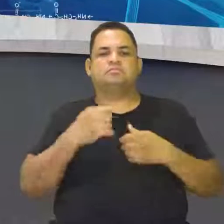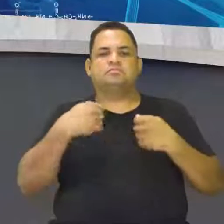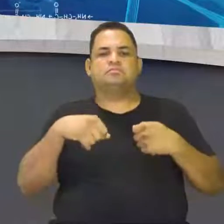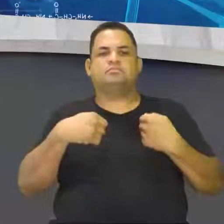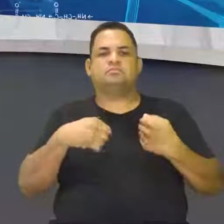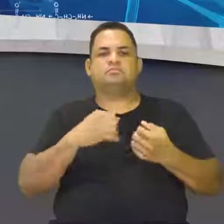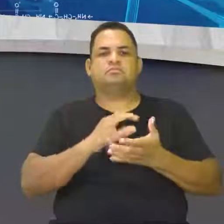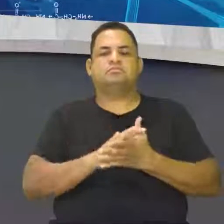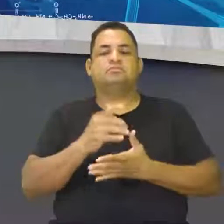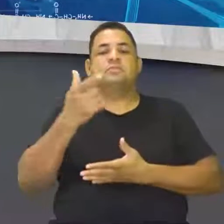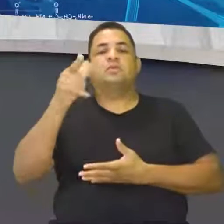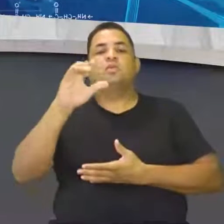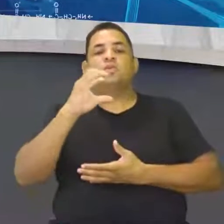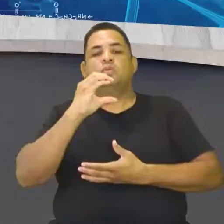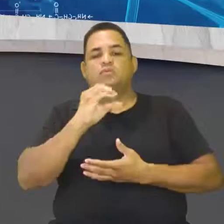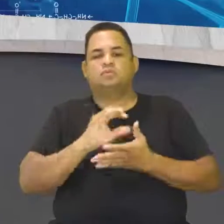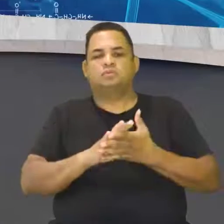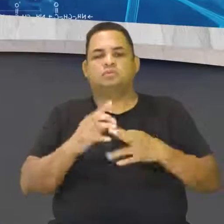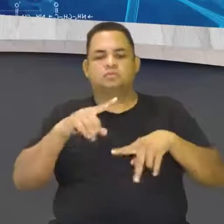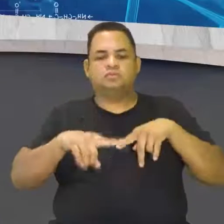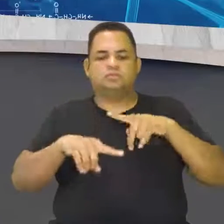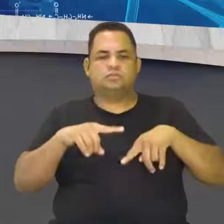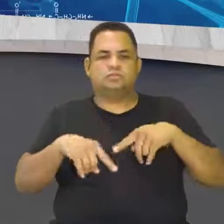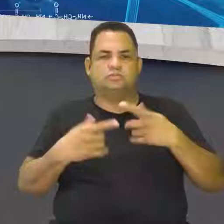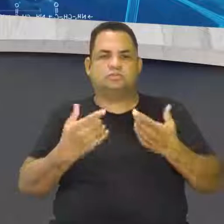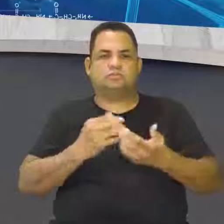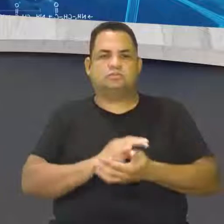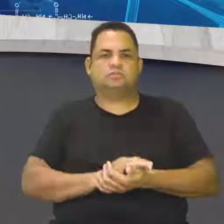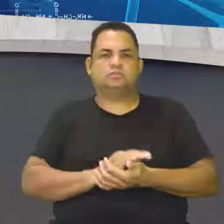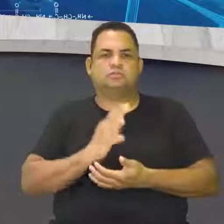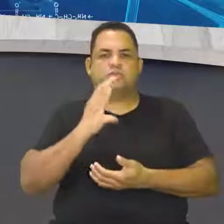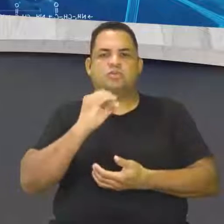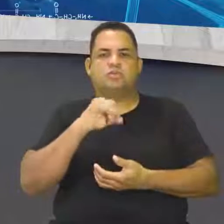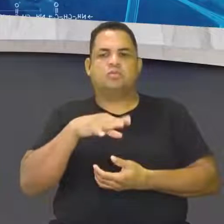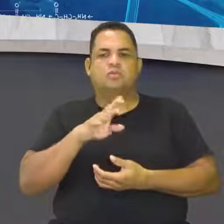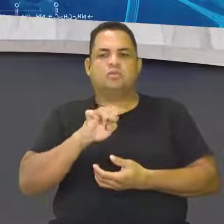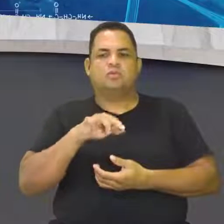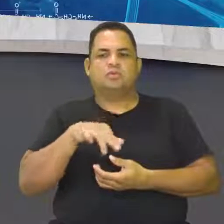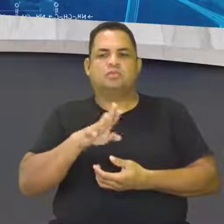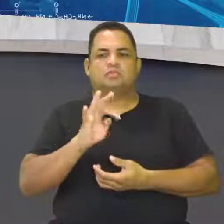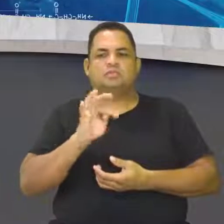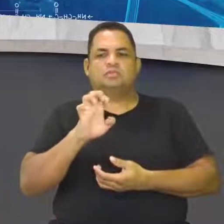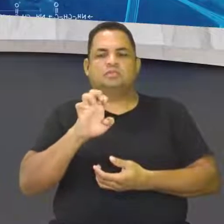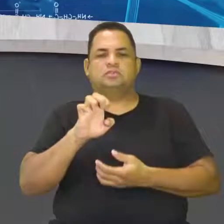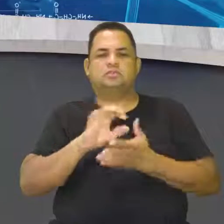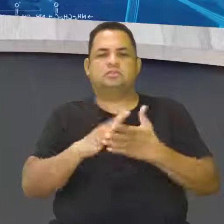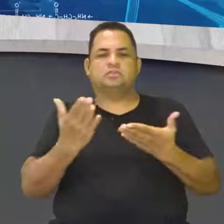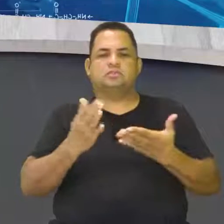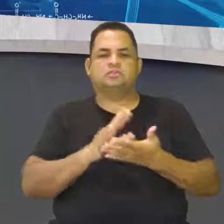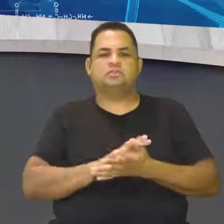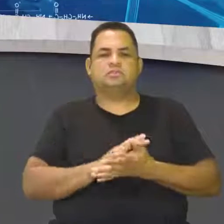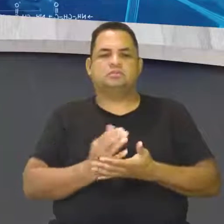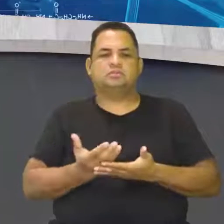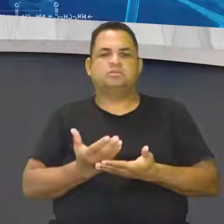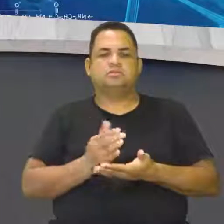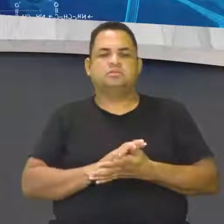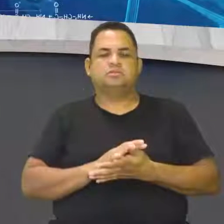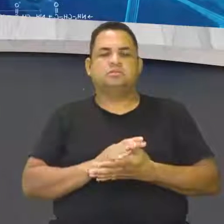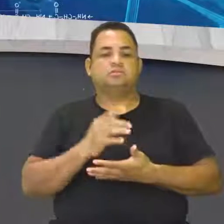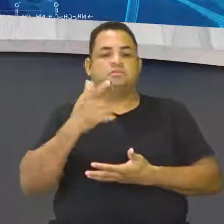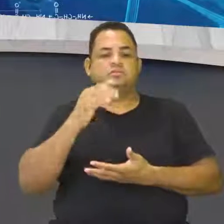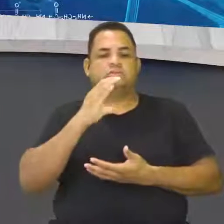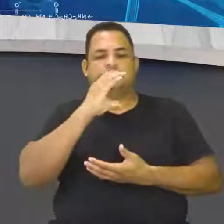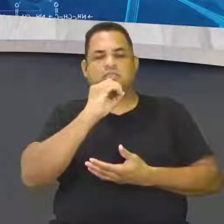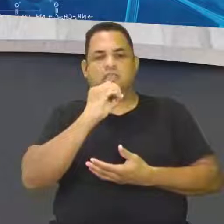ter um outro componente que nós vimos que é o comburente. E comburente é o que alimenta a chama. Sem o